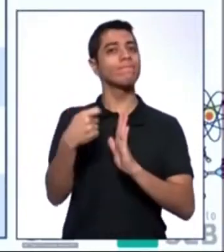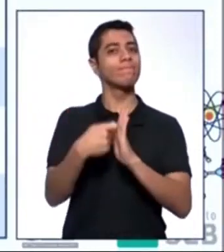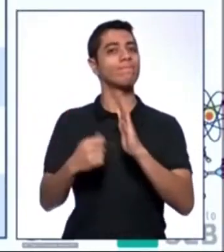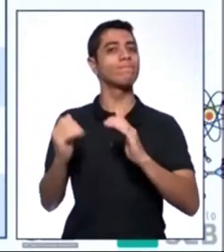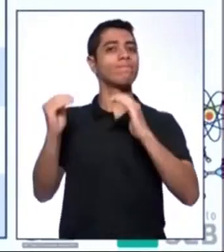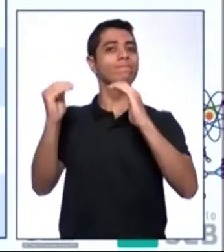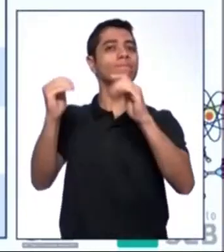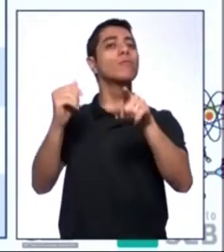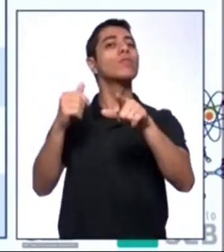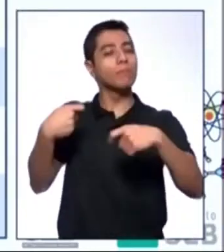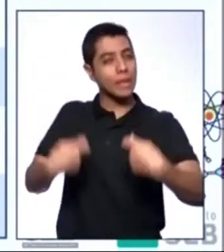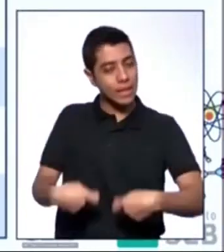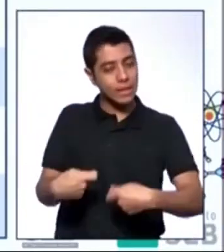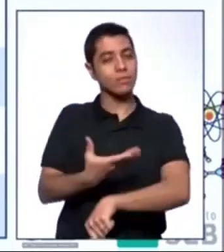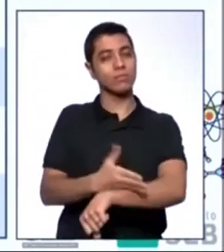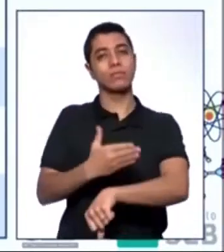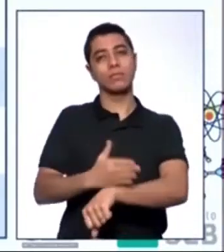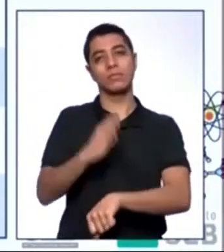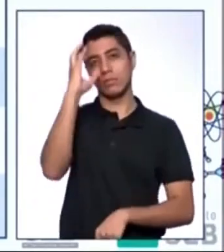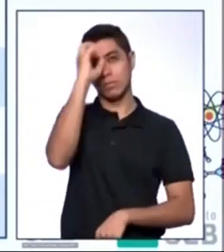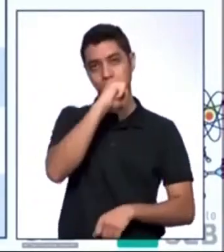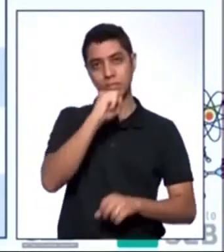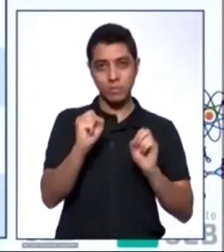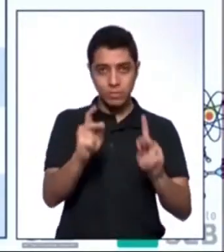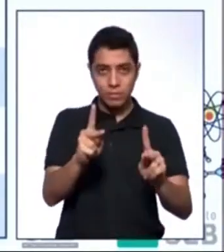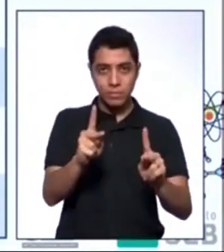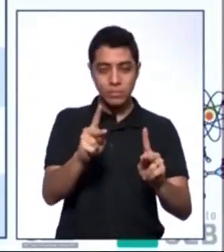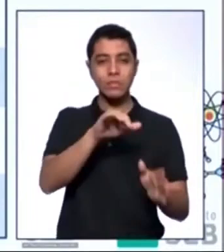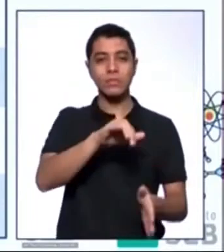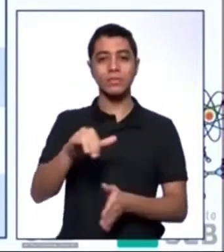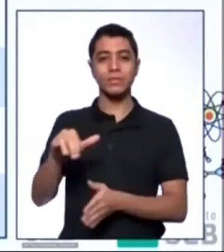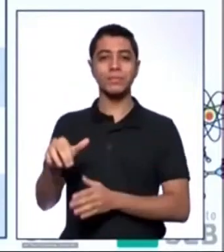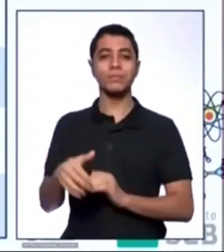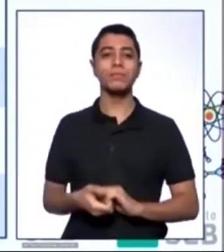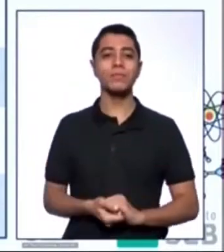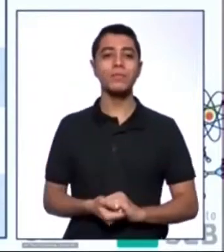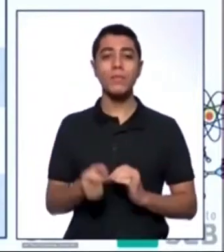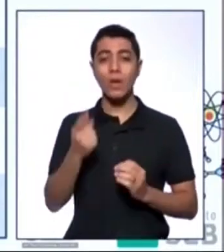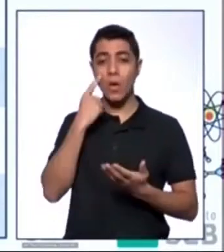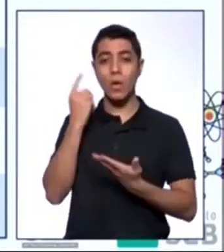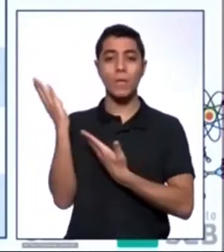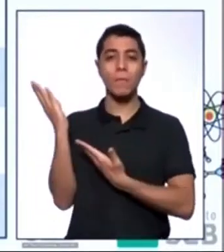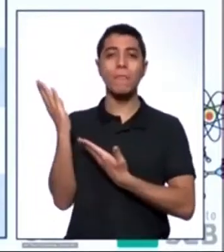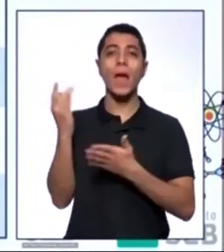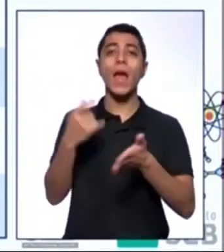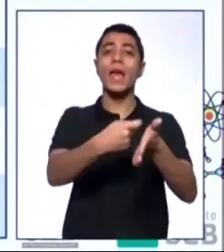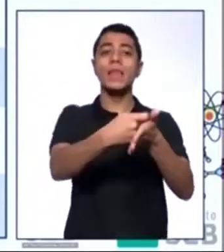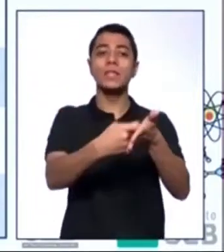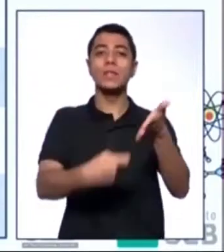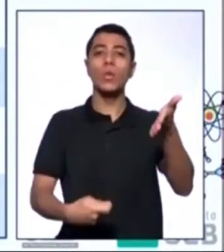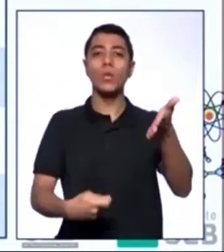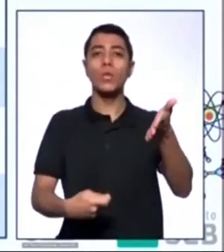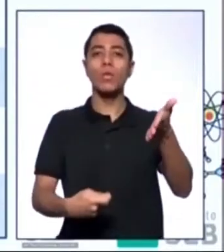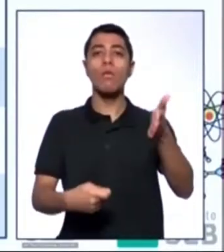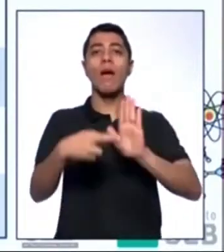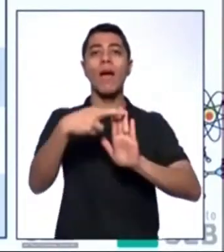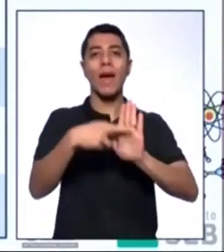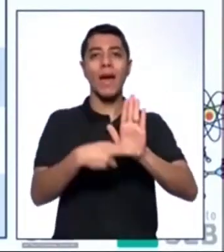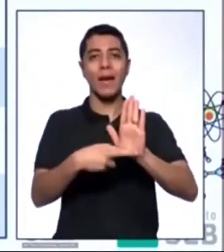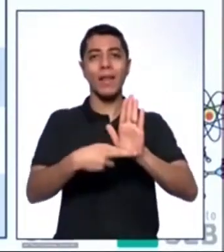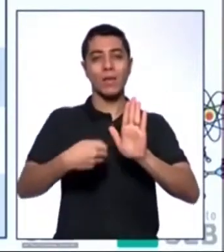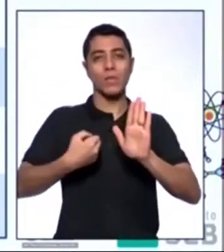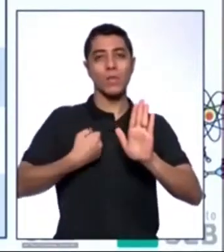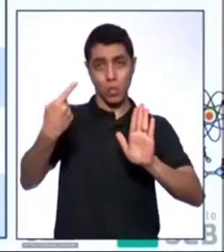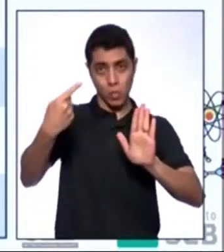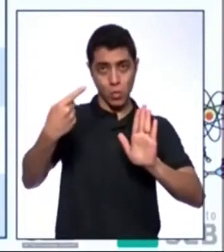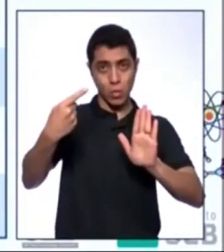para vocês, olha lá a nossa simpática redação aparecendo, ó, competência número 1, que fala demonstrar domínio